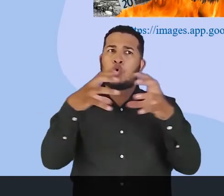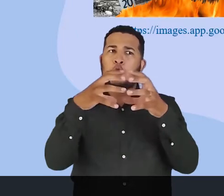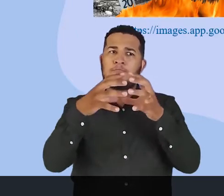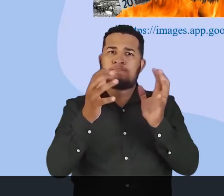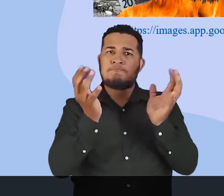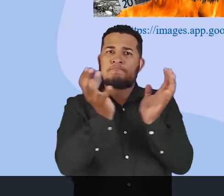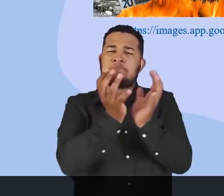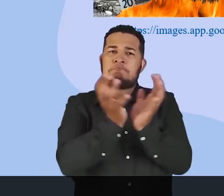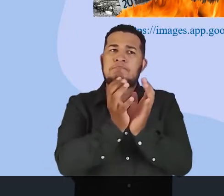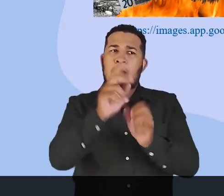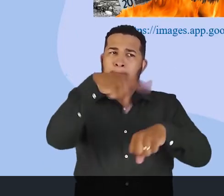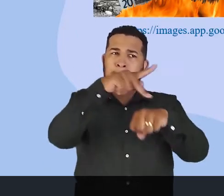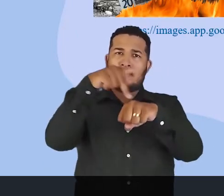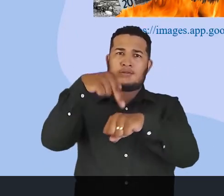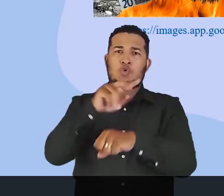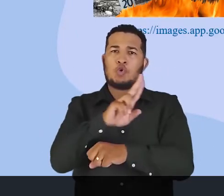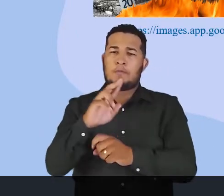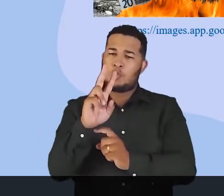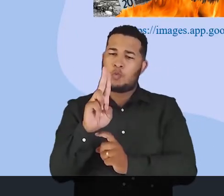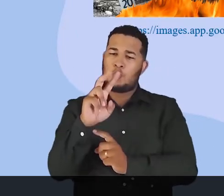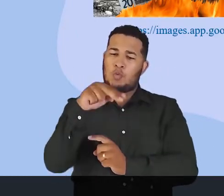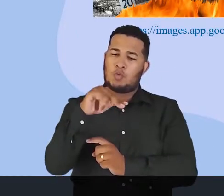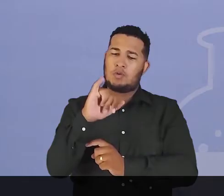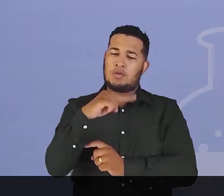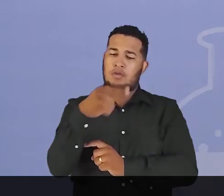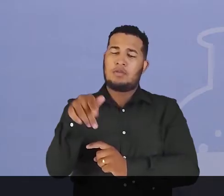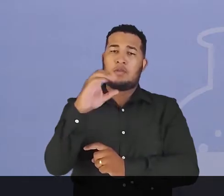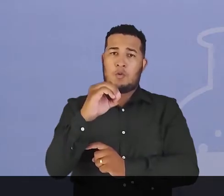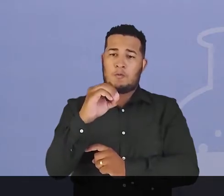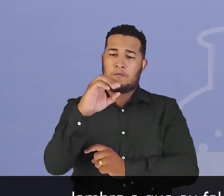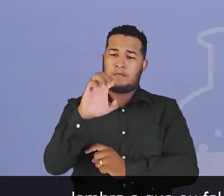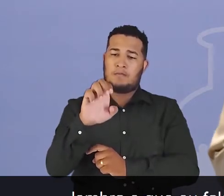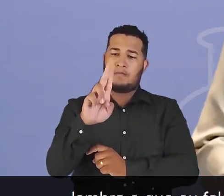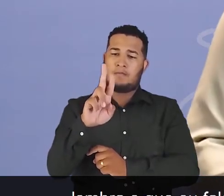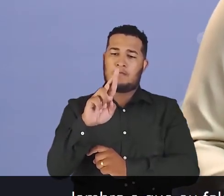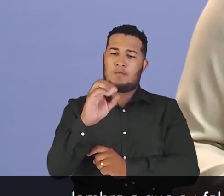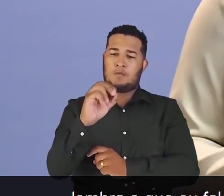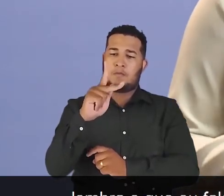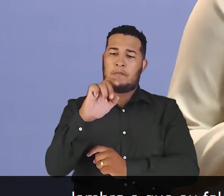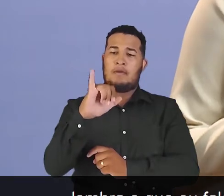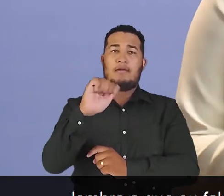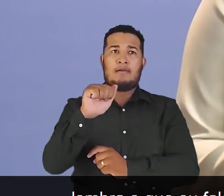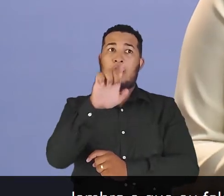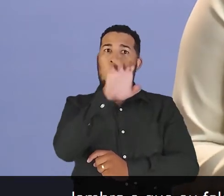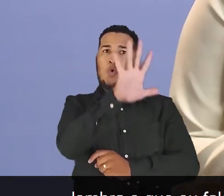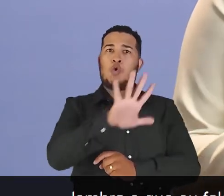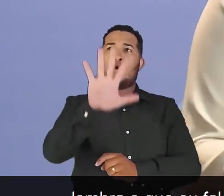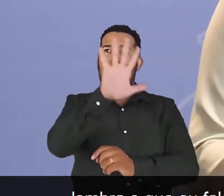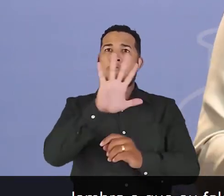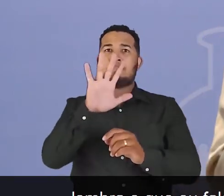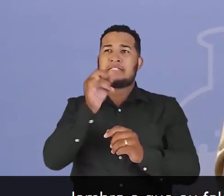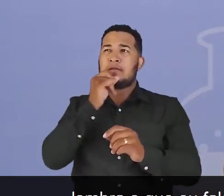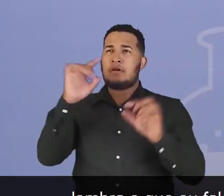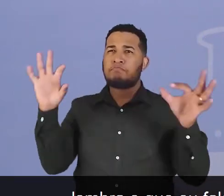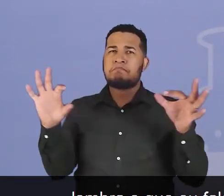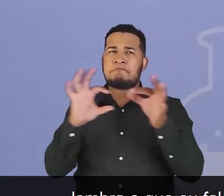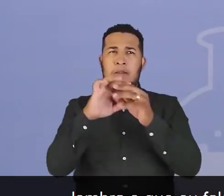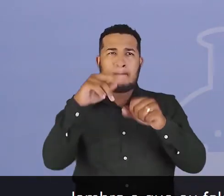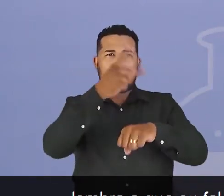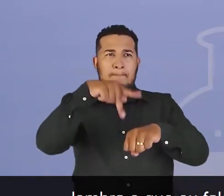a União Europeia. Porque lembrando, venha comigo, pessoal, lembra que eu falei antes? Se você tem uma crise